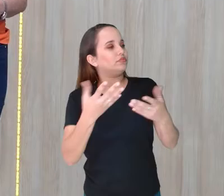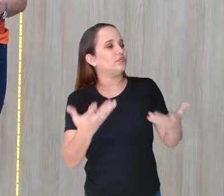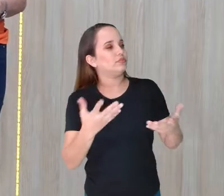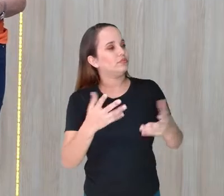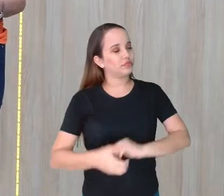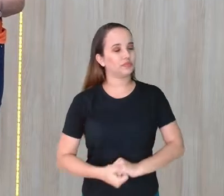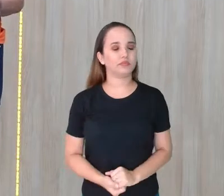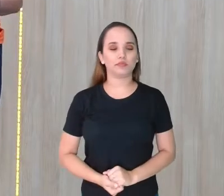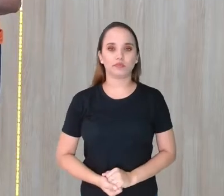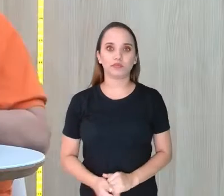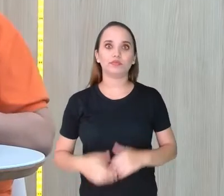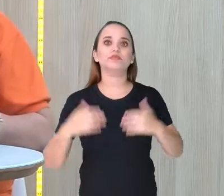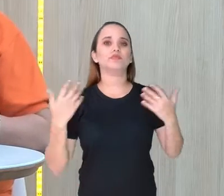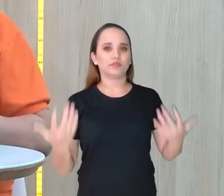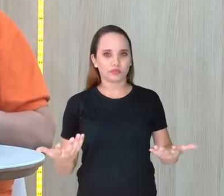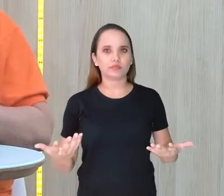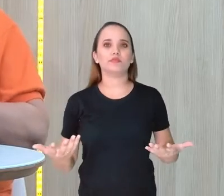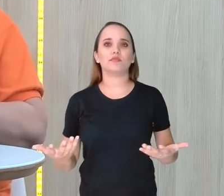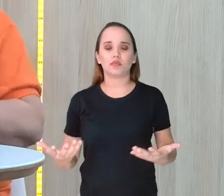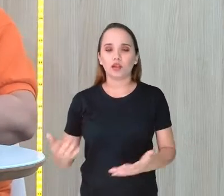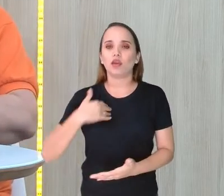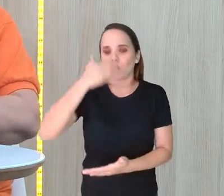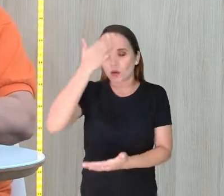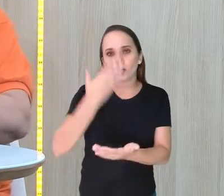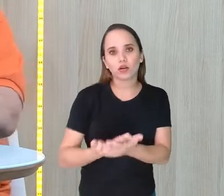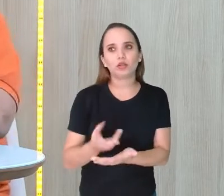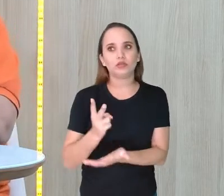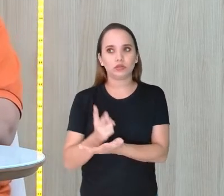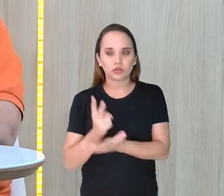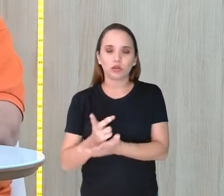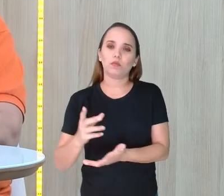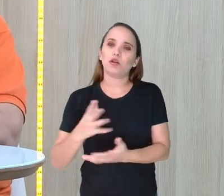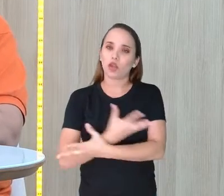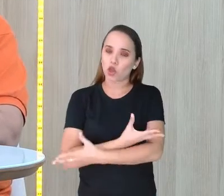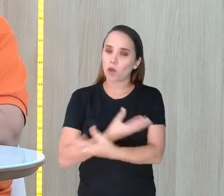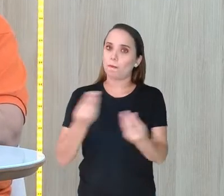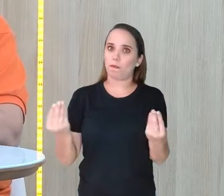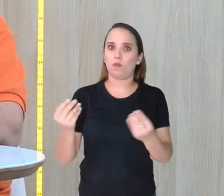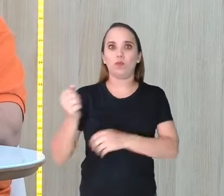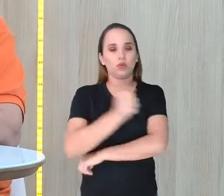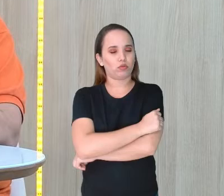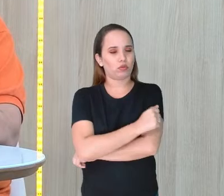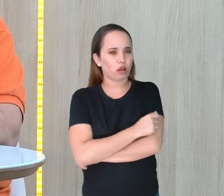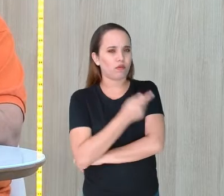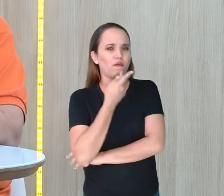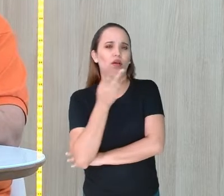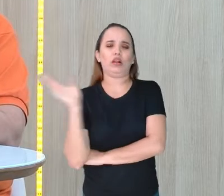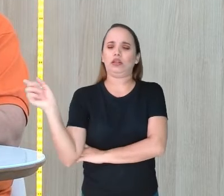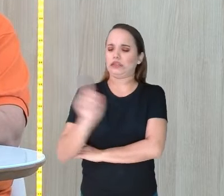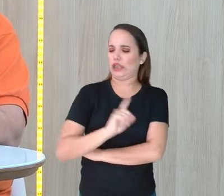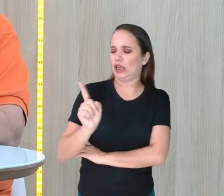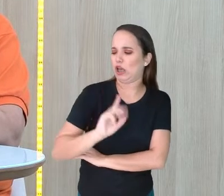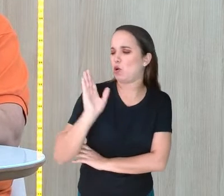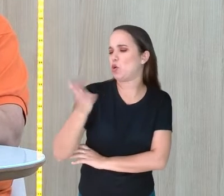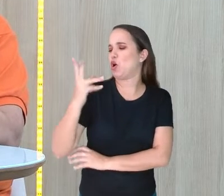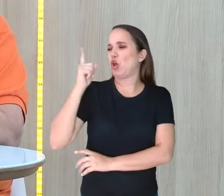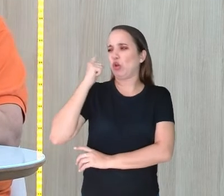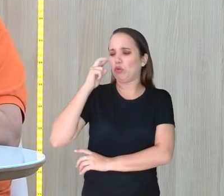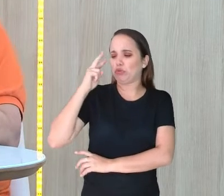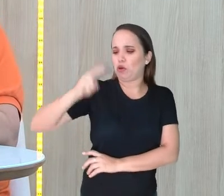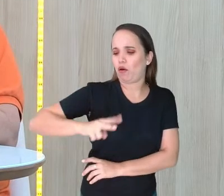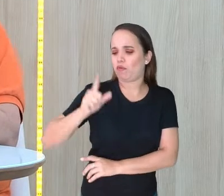pode nos dar? Pois é, Cláudia. Eu acredito que muitos dos nossos alunos vão dizer, não, eu já vi que parecia o